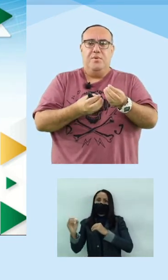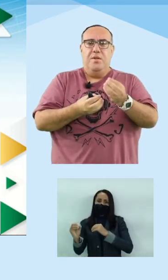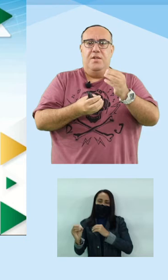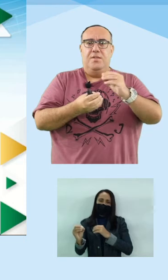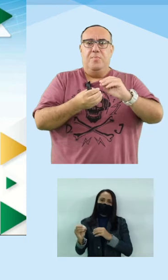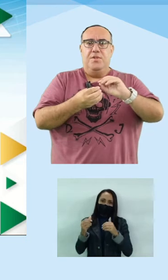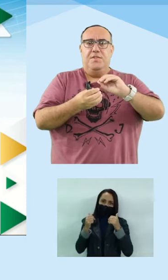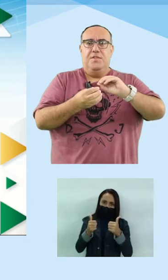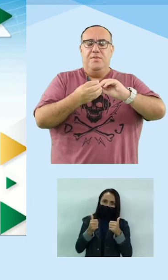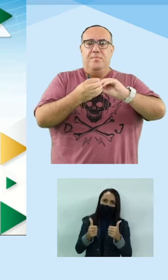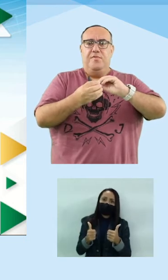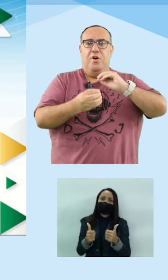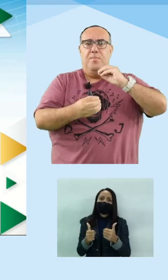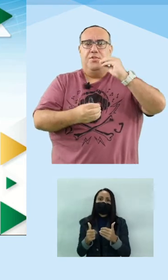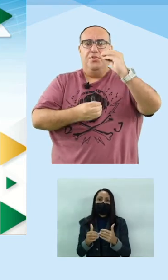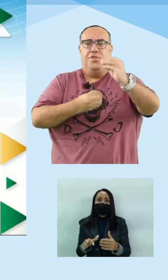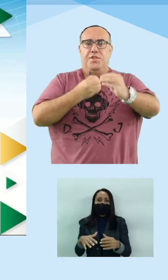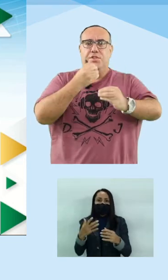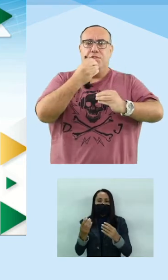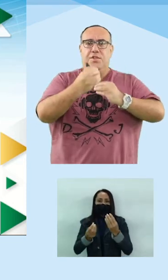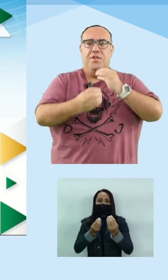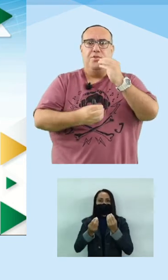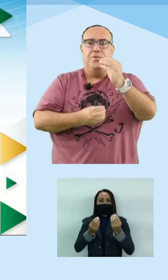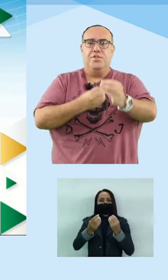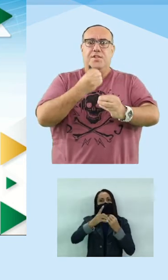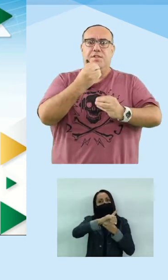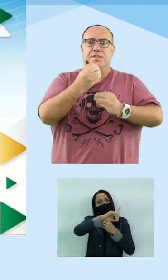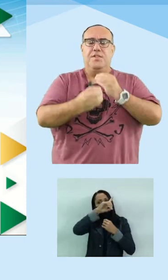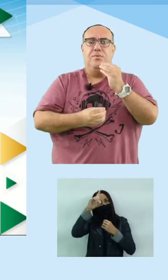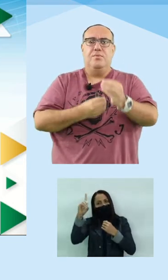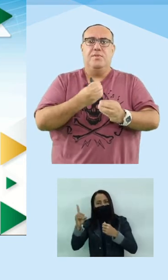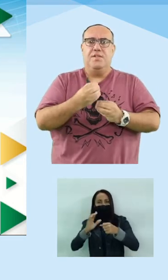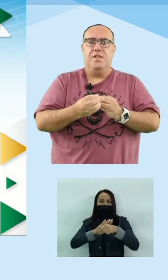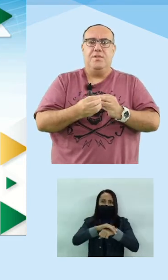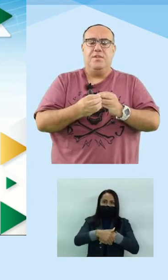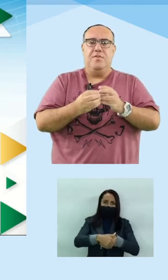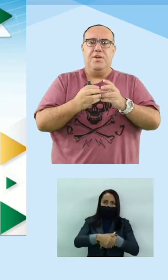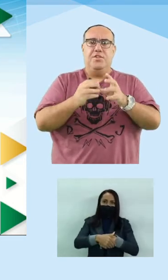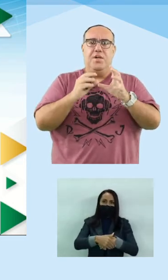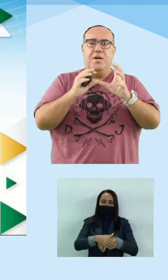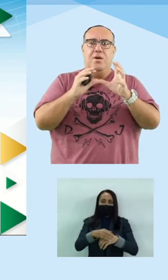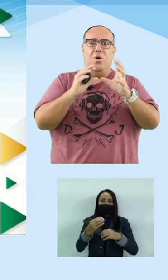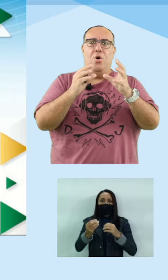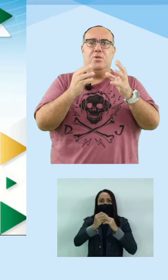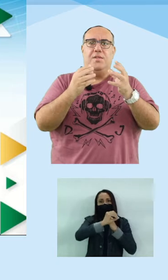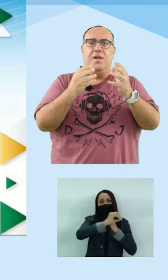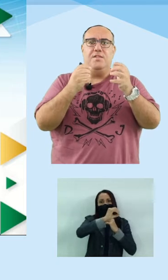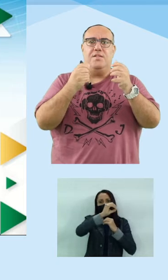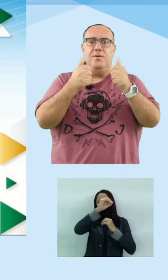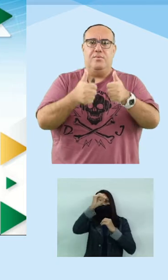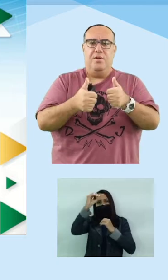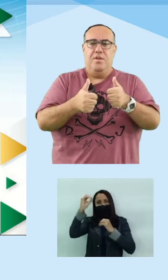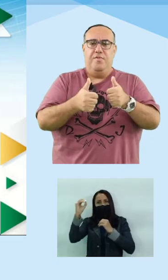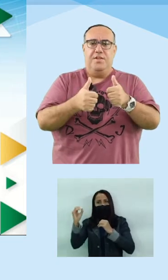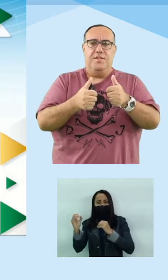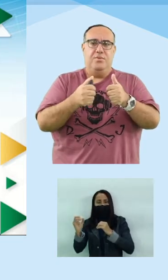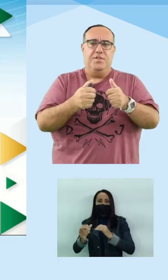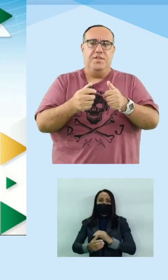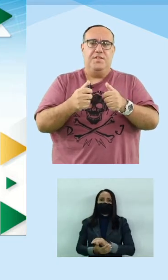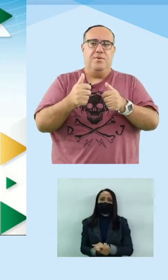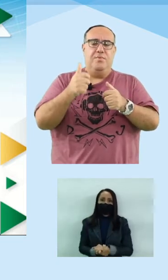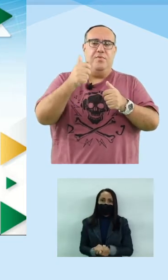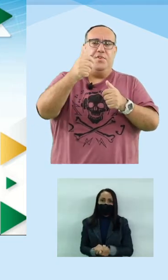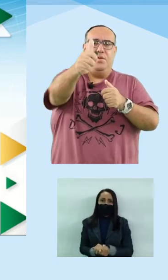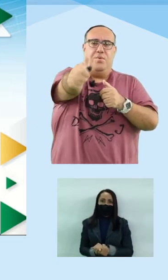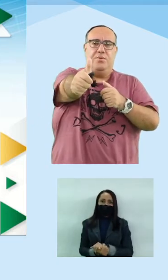certo? Então por isso que formam-se os dias e as noites nesse ciclo, tá certo? Através da rotação, fazendo um dia